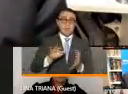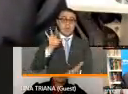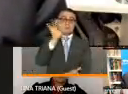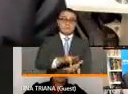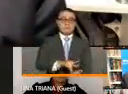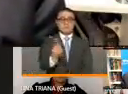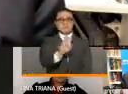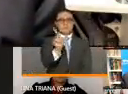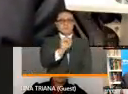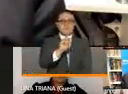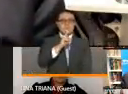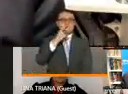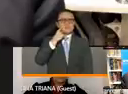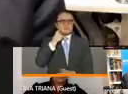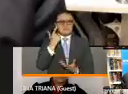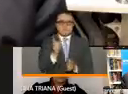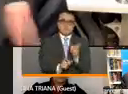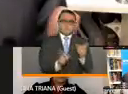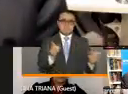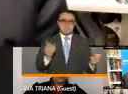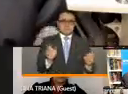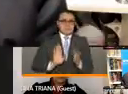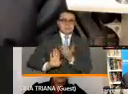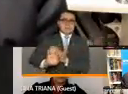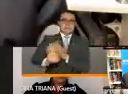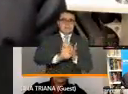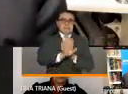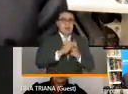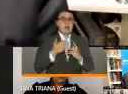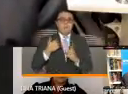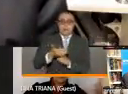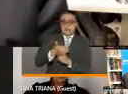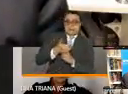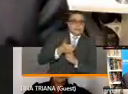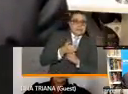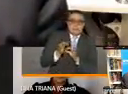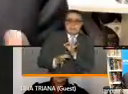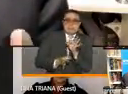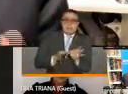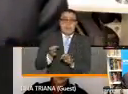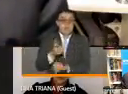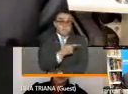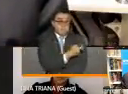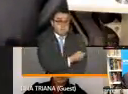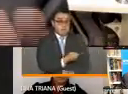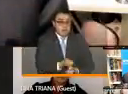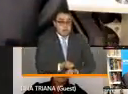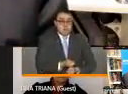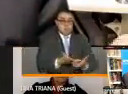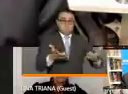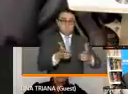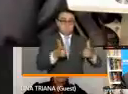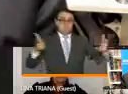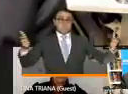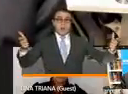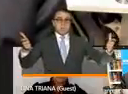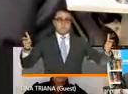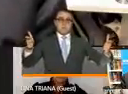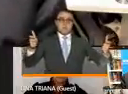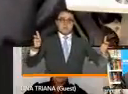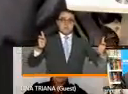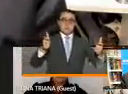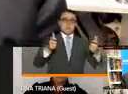isso vai manter as pessoas protegidas até que a vacuna pueda atuar de uma maneira a diminuir e